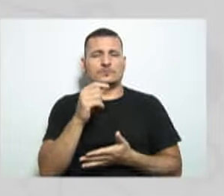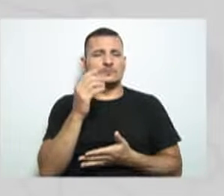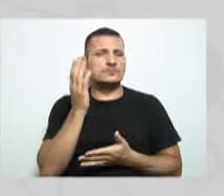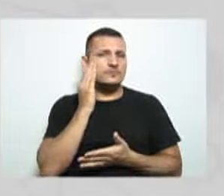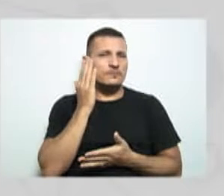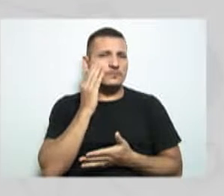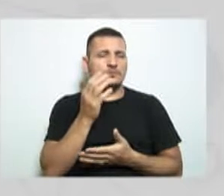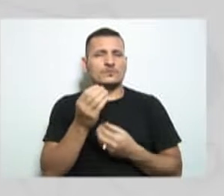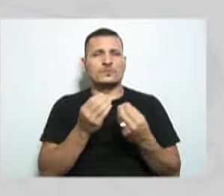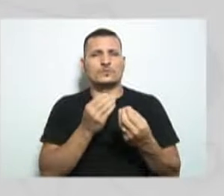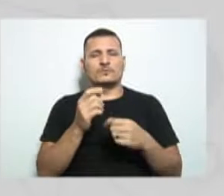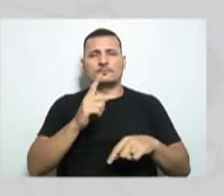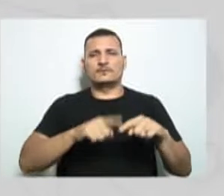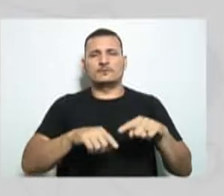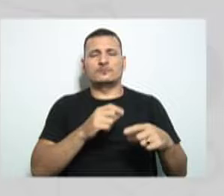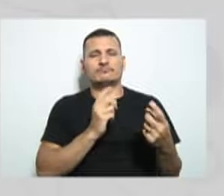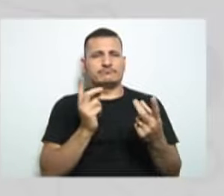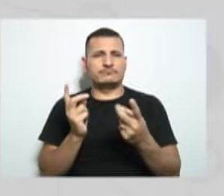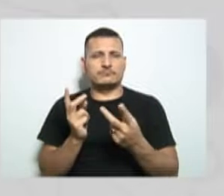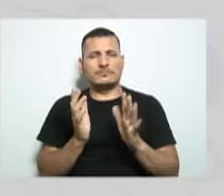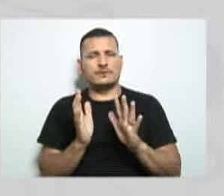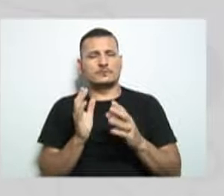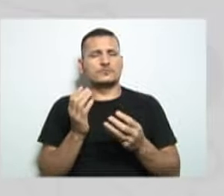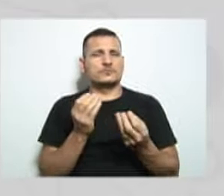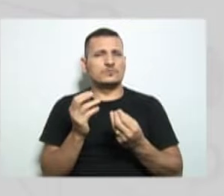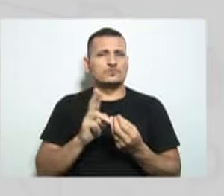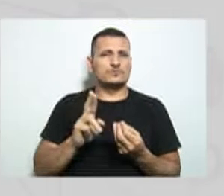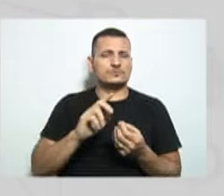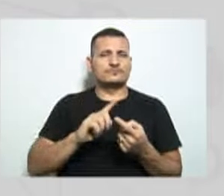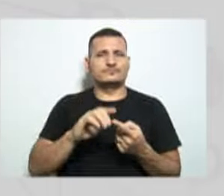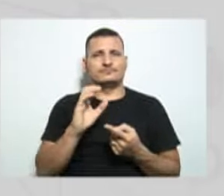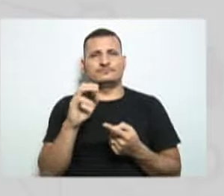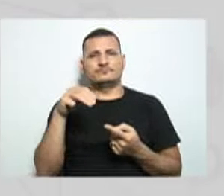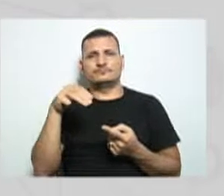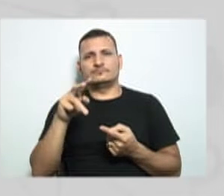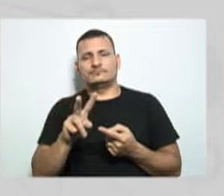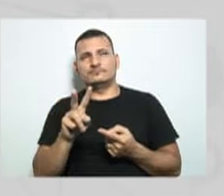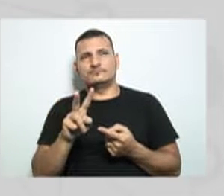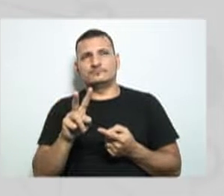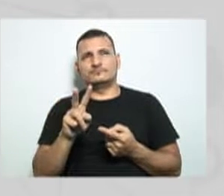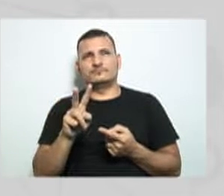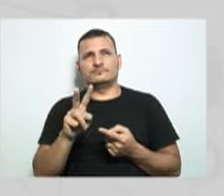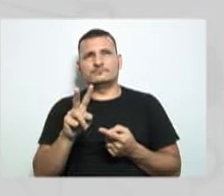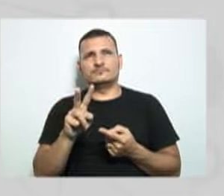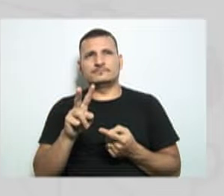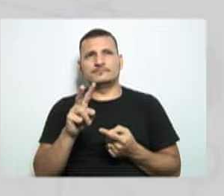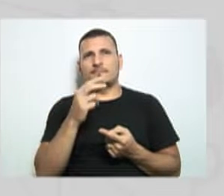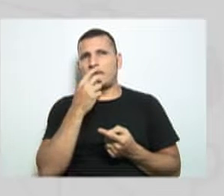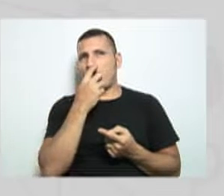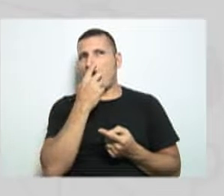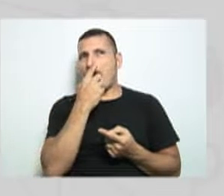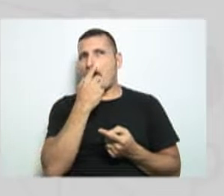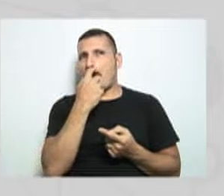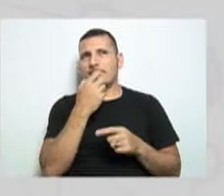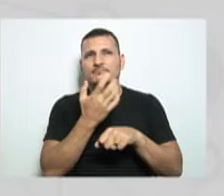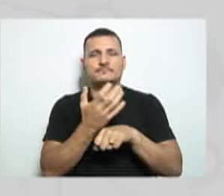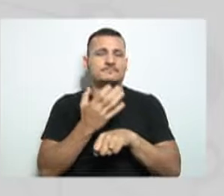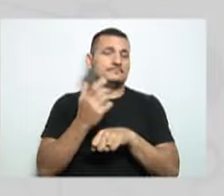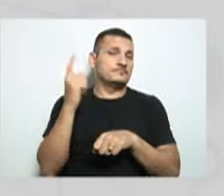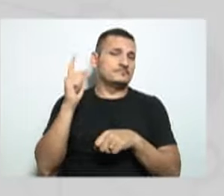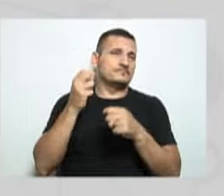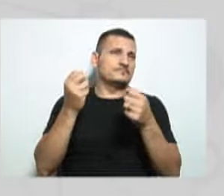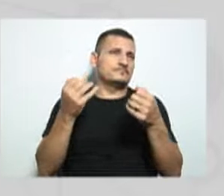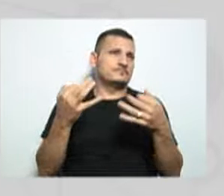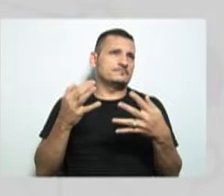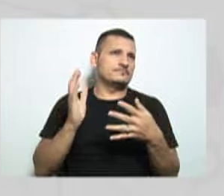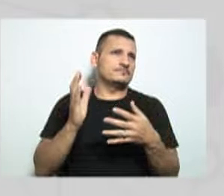vendida, utilizando-se da seguinte forma. CMV, que nós já trabalhamos na aula, na disciplina passada de